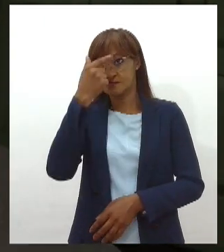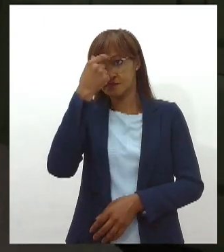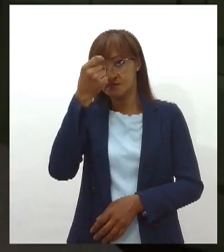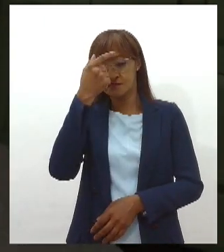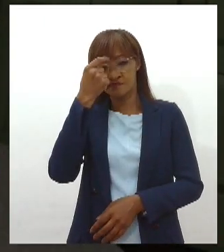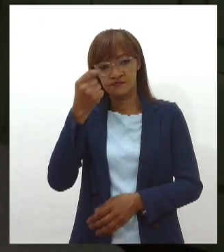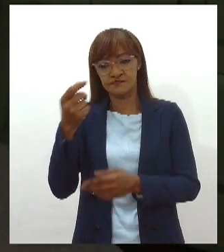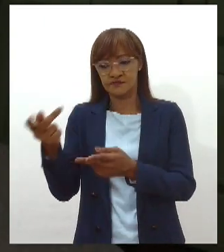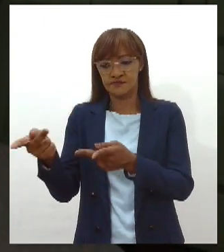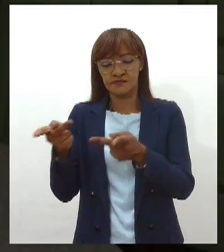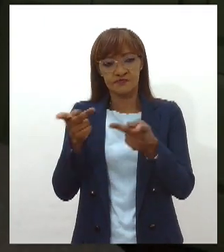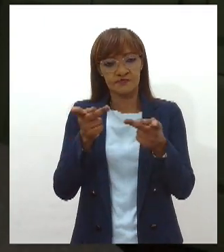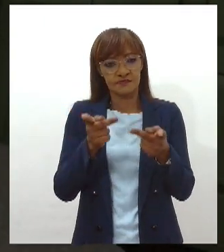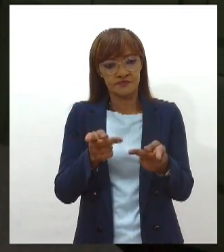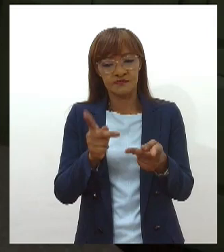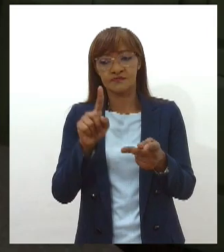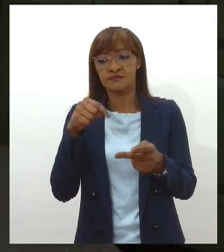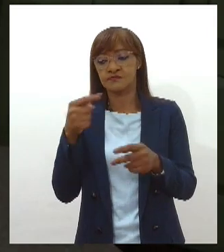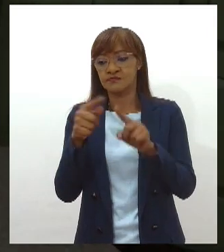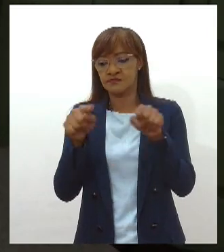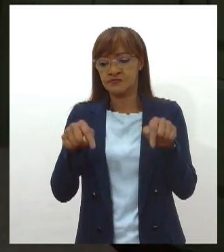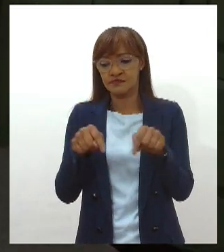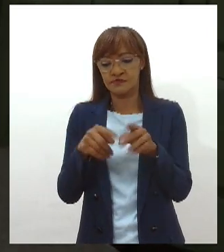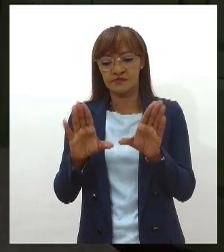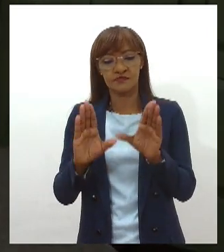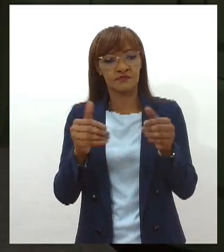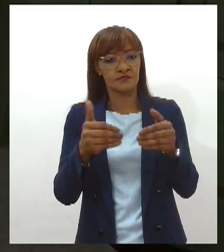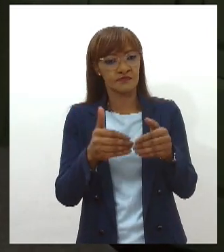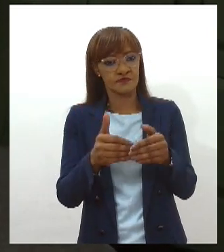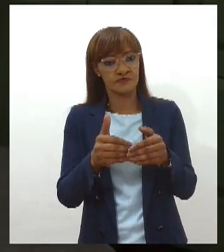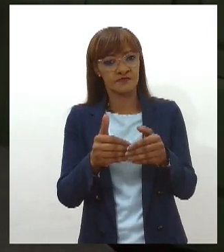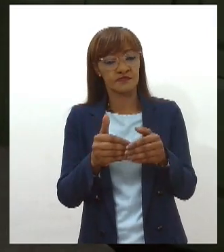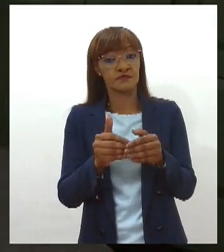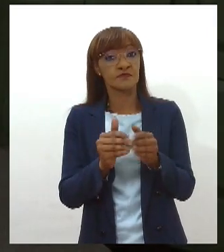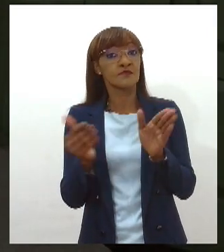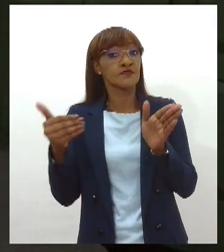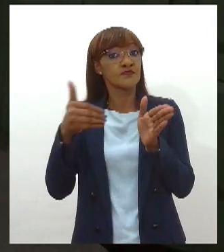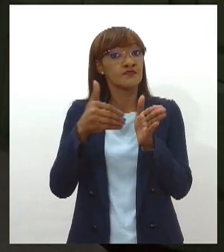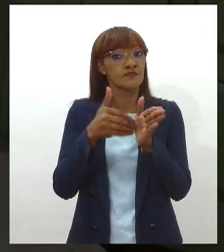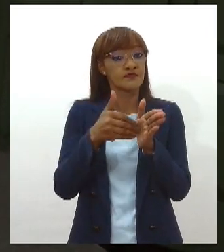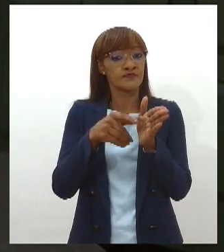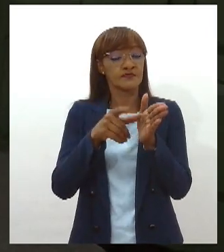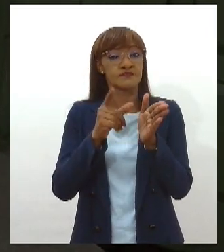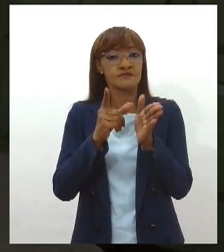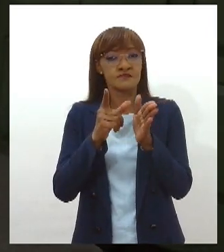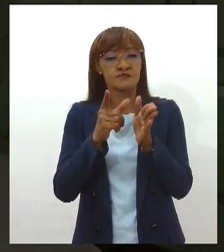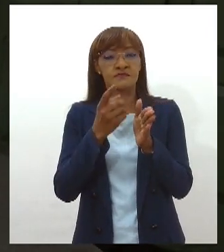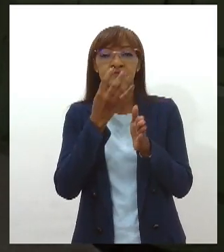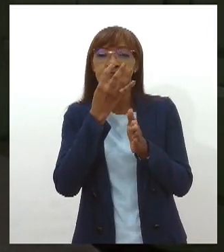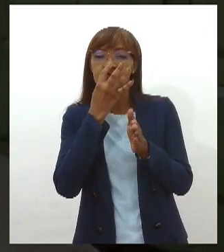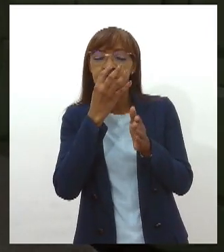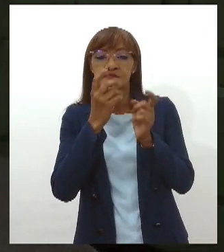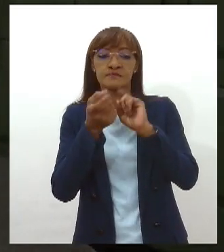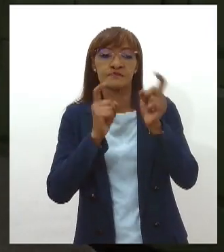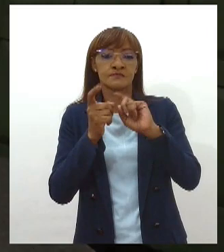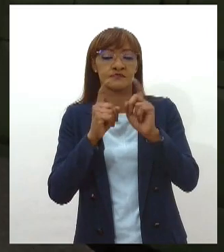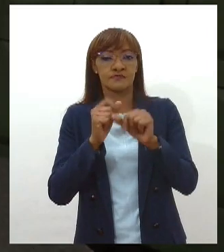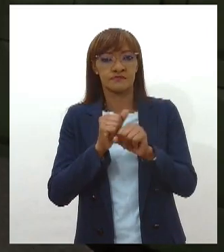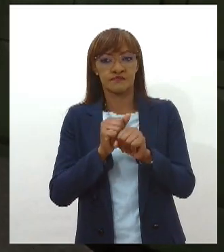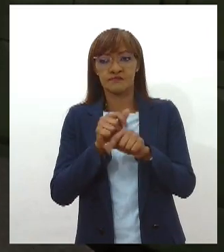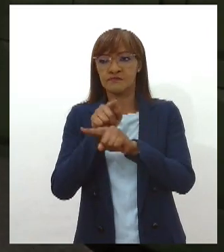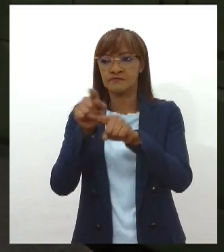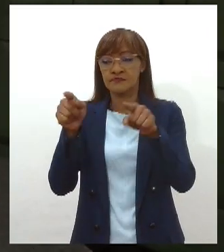visitam as salas das comissões e ao final eles assistem uma sessão. E a gente entende o seguinte, que isso aqui é um despertar até para que eles